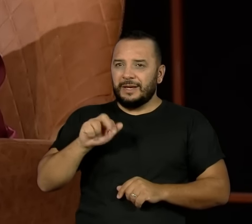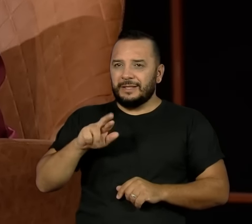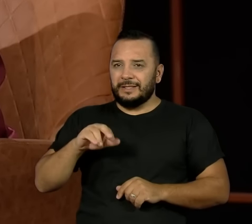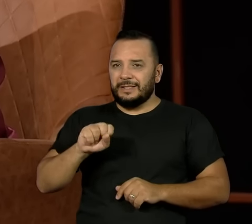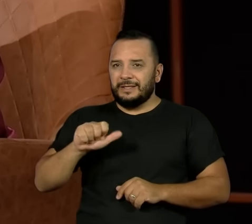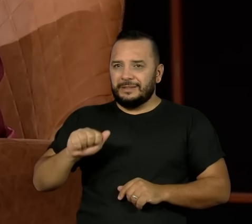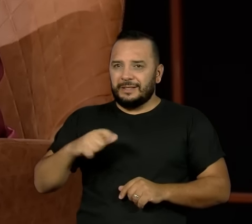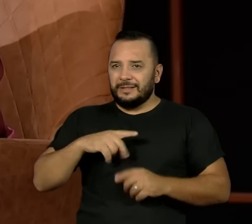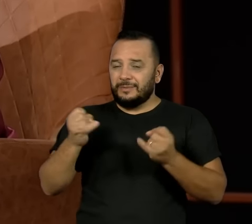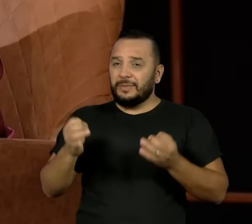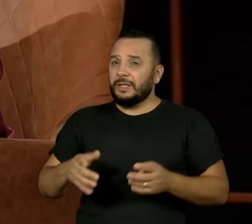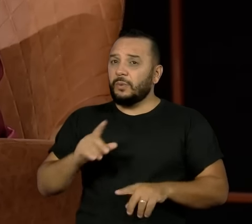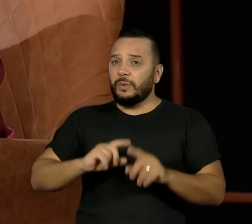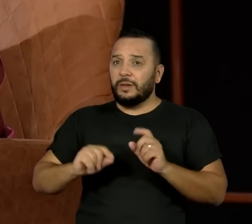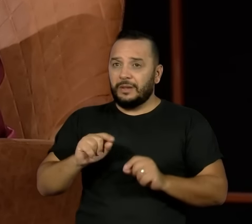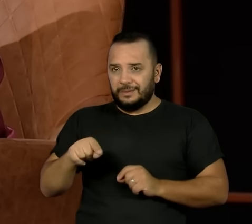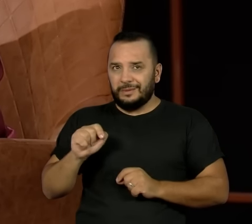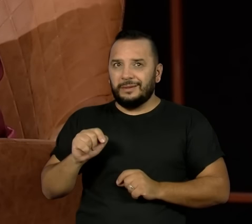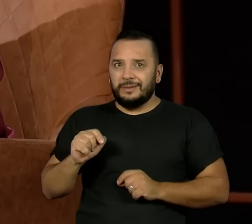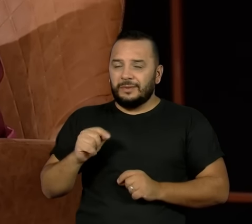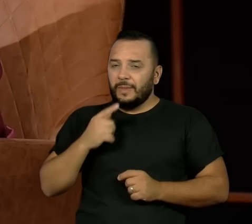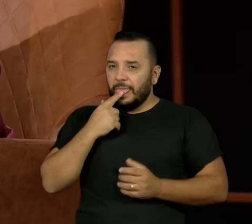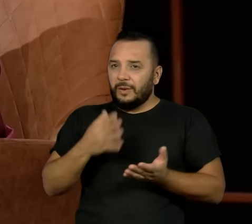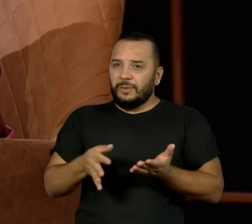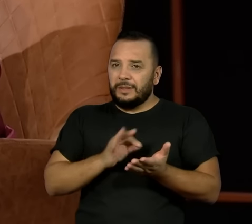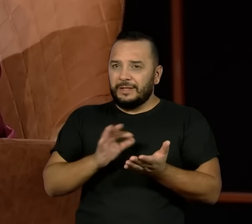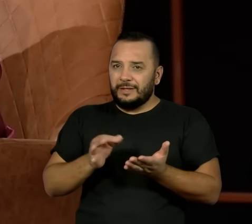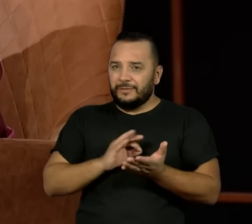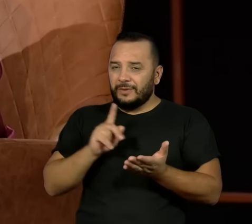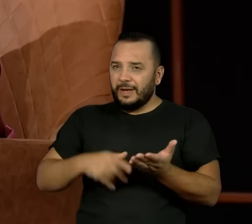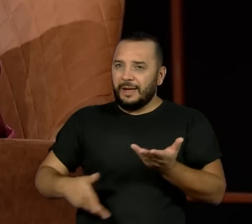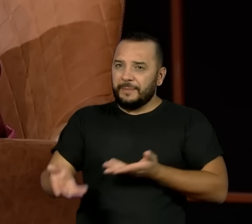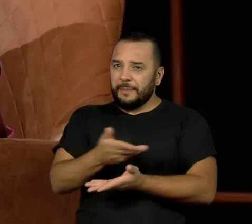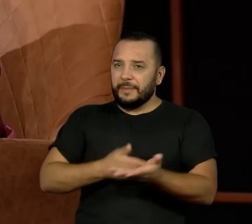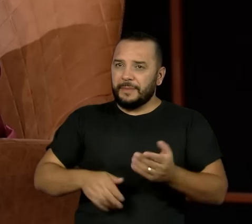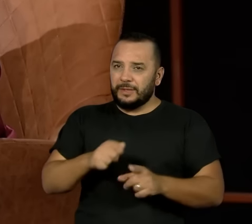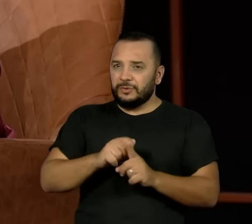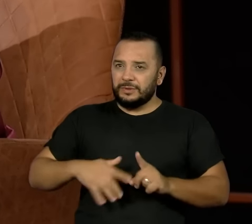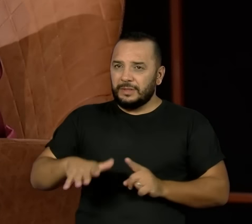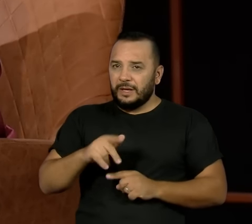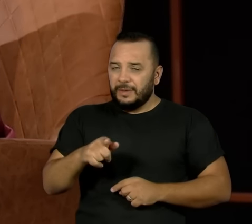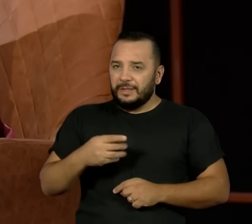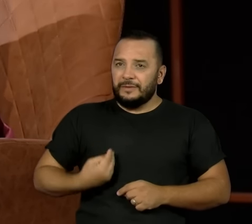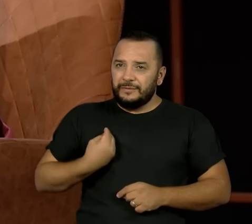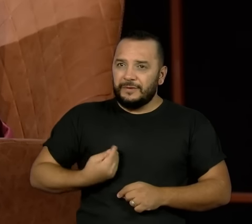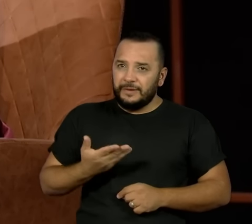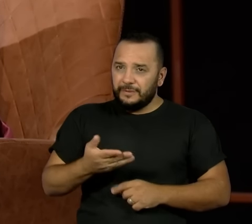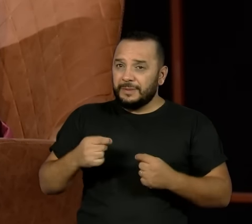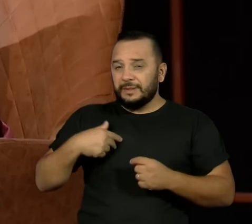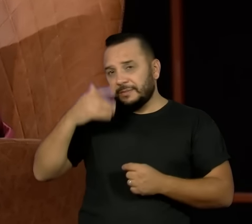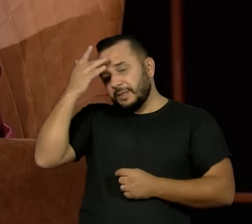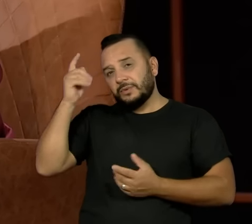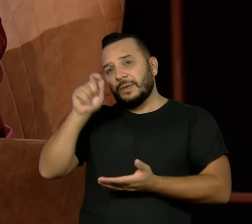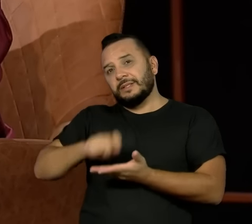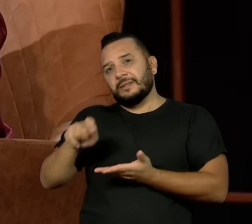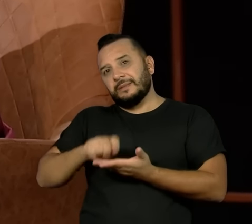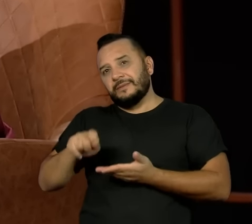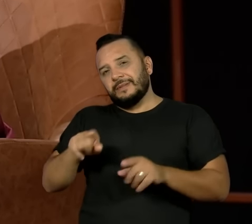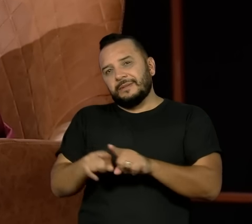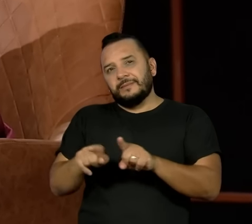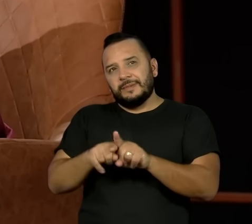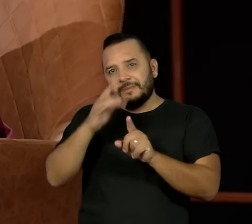diz, o livro é um objeto social. Para que ele exista, é preciso que alguém o escreva e que alguém